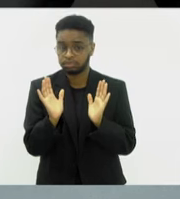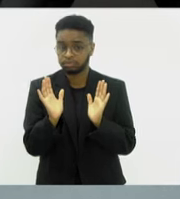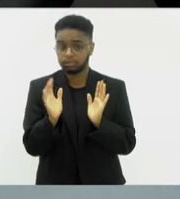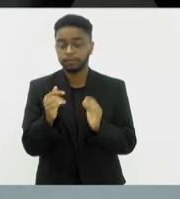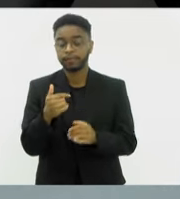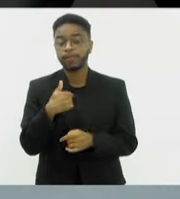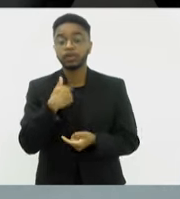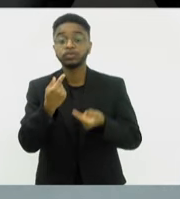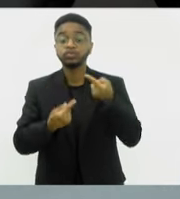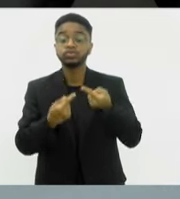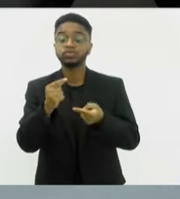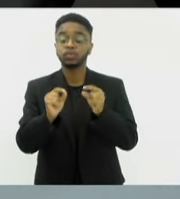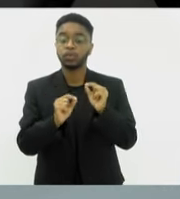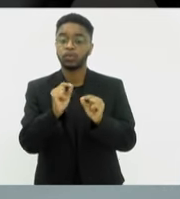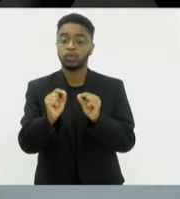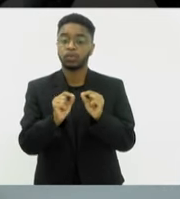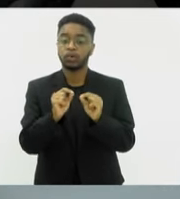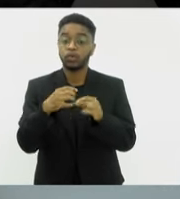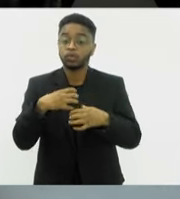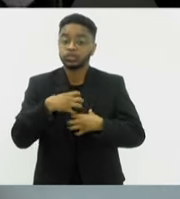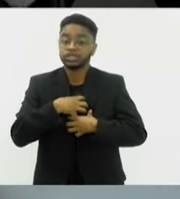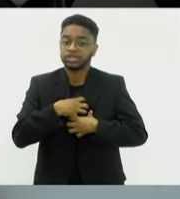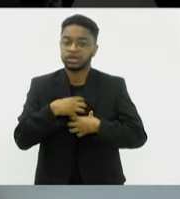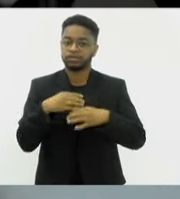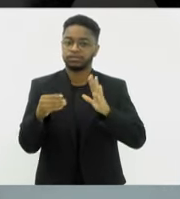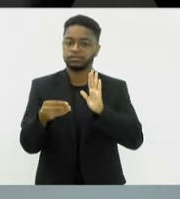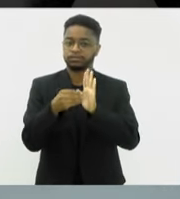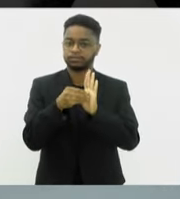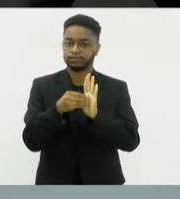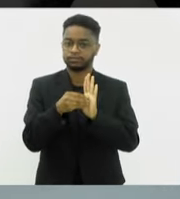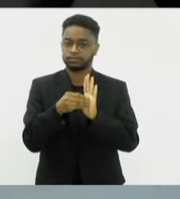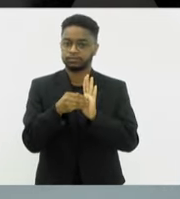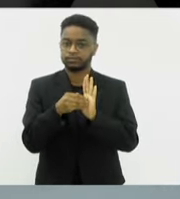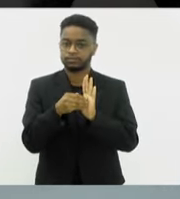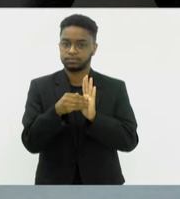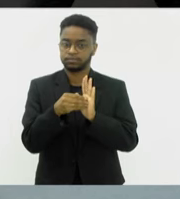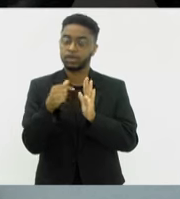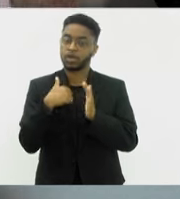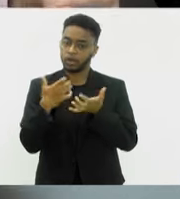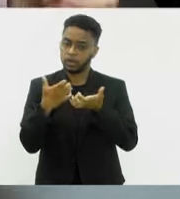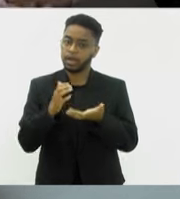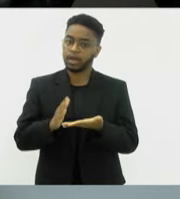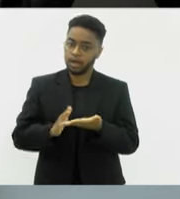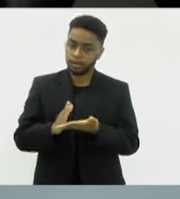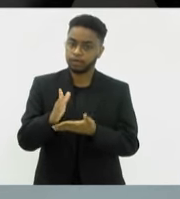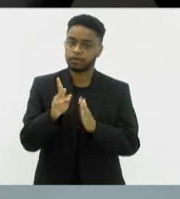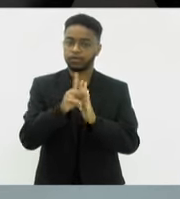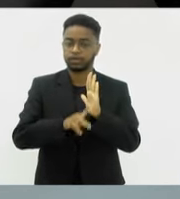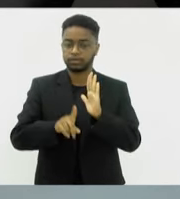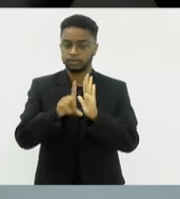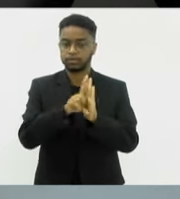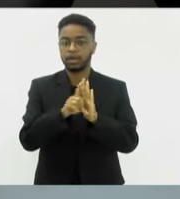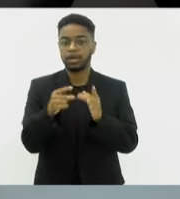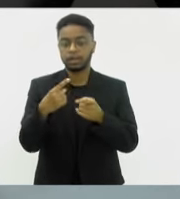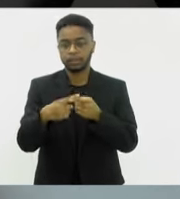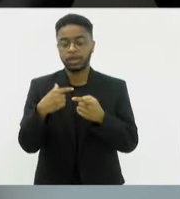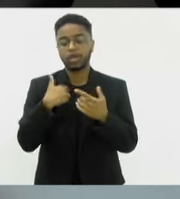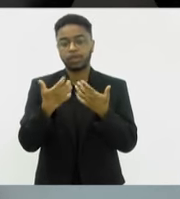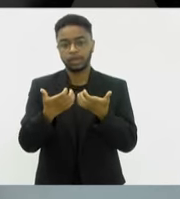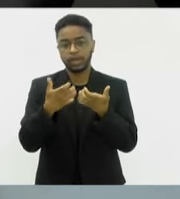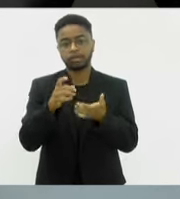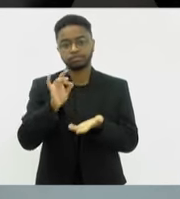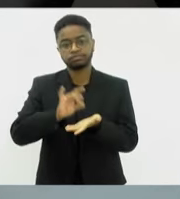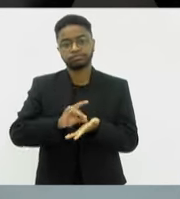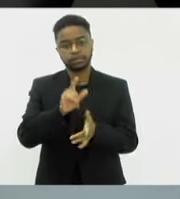Eu estou discutindo a forma como foi posto. Eu quero é aprovar o projeto. Eu quero que as deputadas